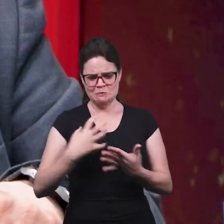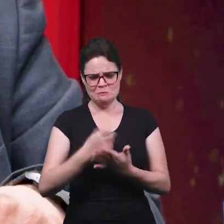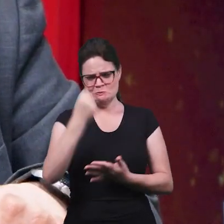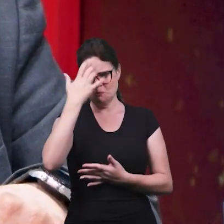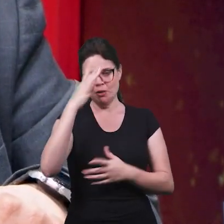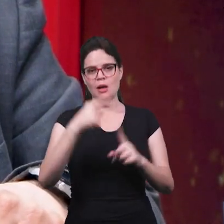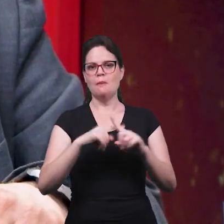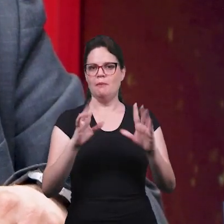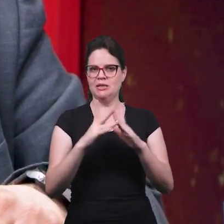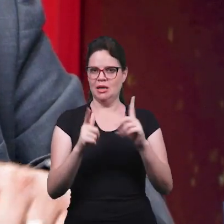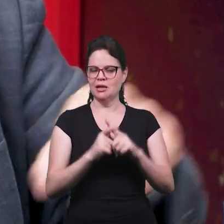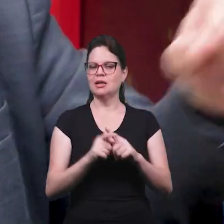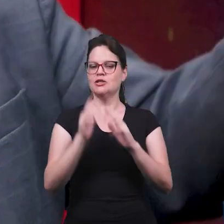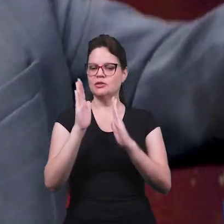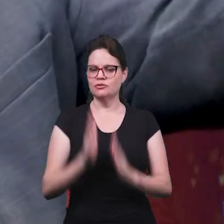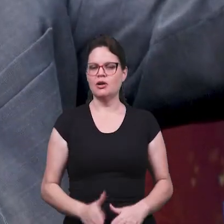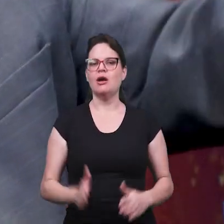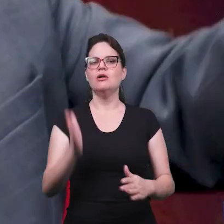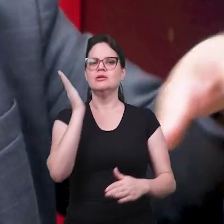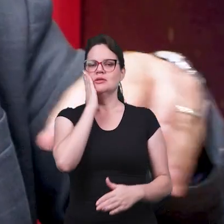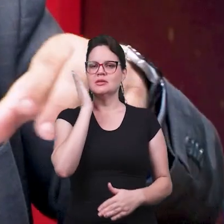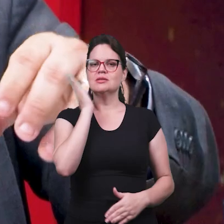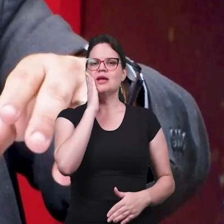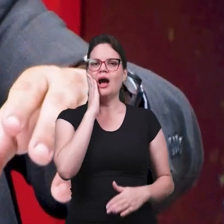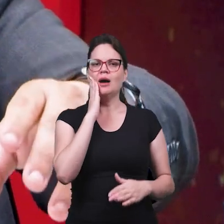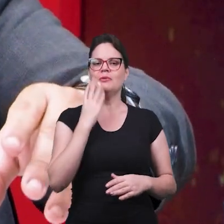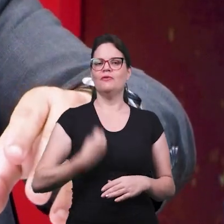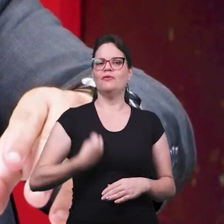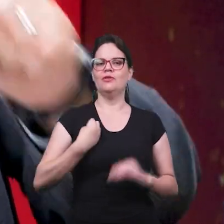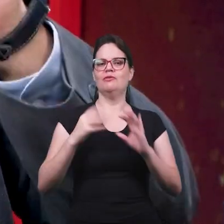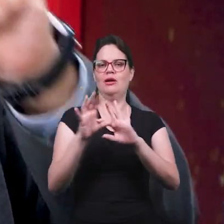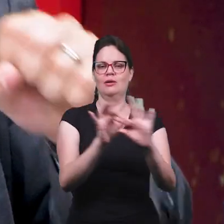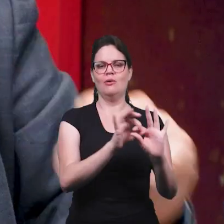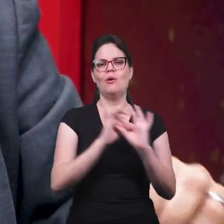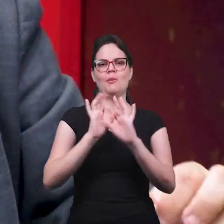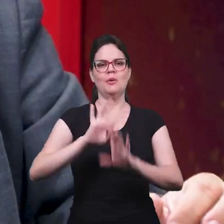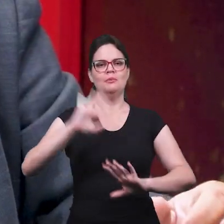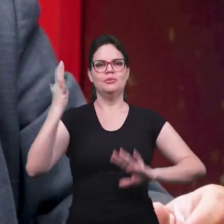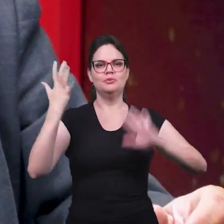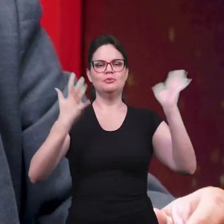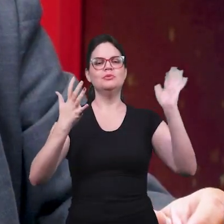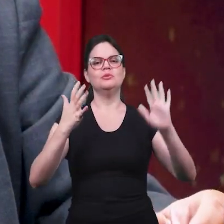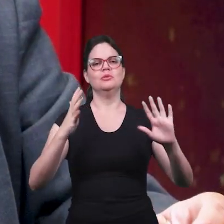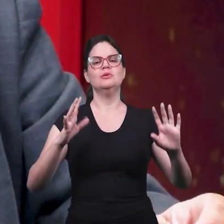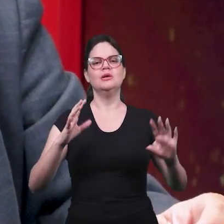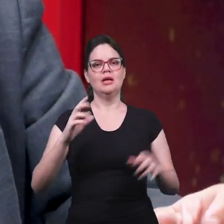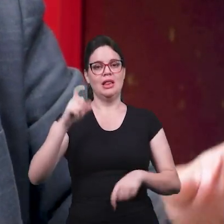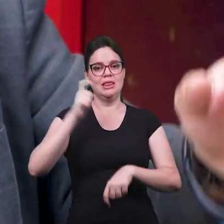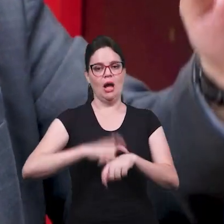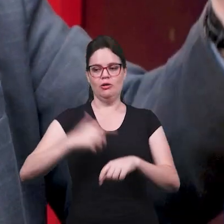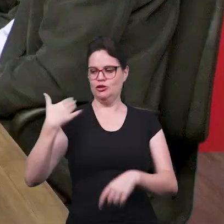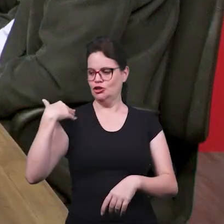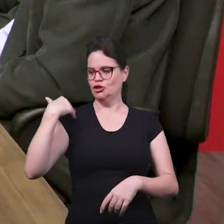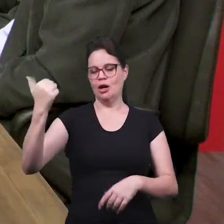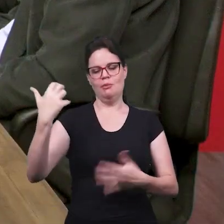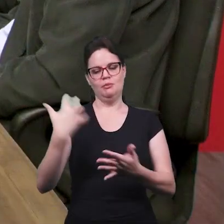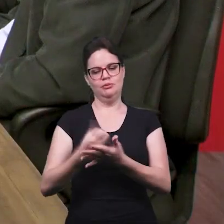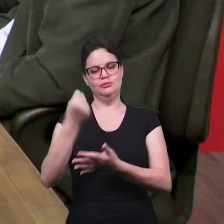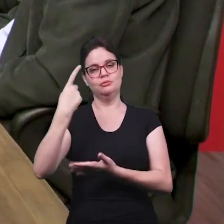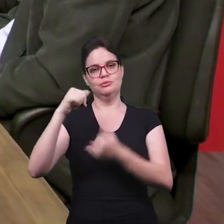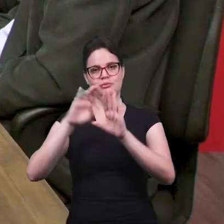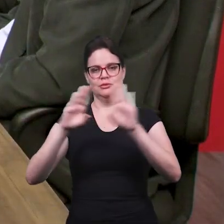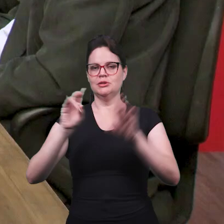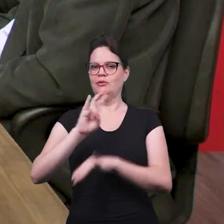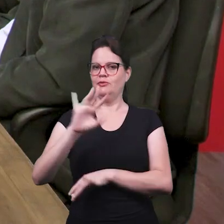vai acompanhar a revelação desse mistério, que é quando Jesus vai nos recolher para as nuvens. Já a segunda vinda